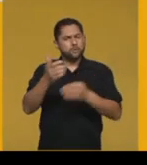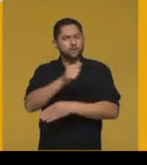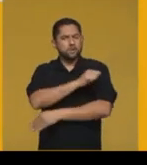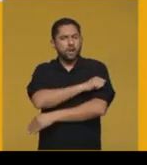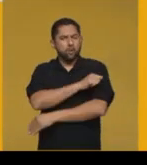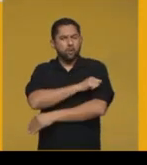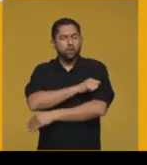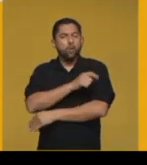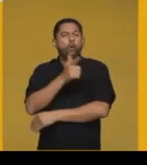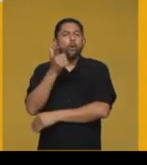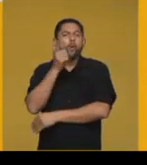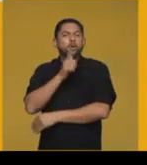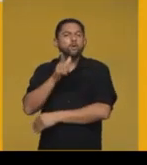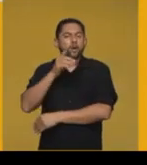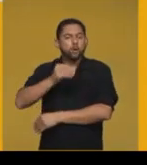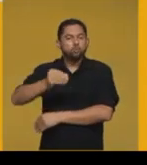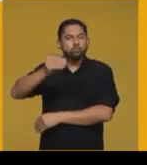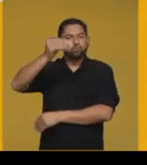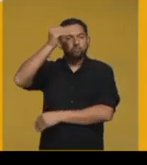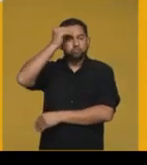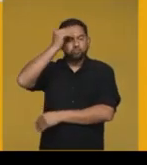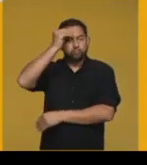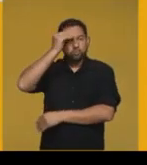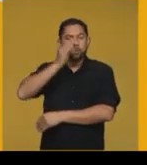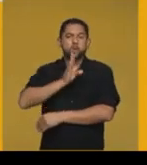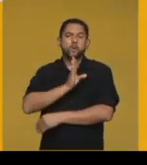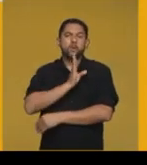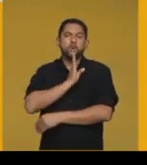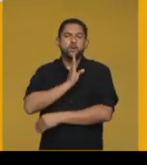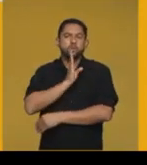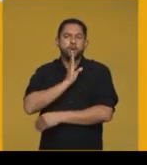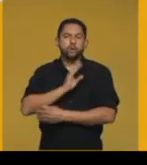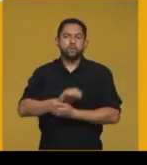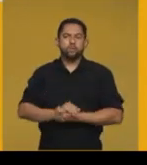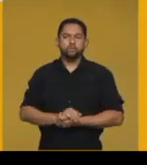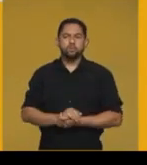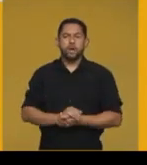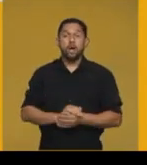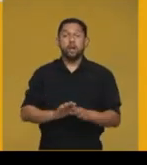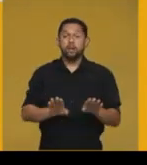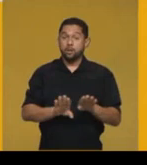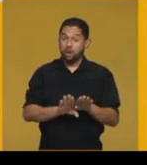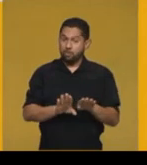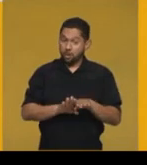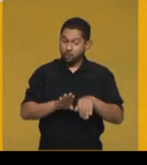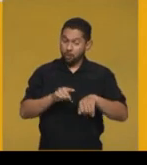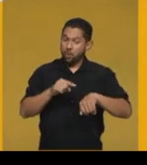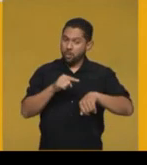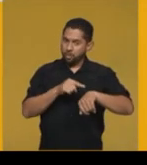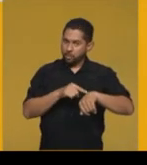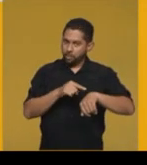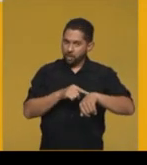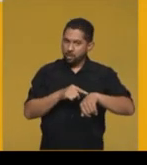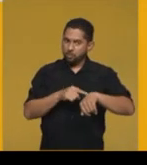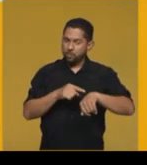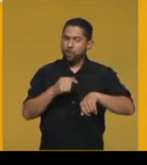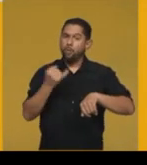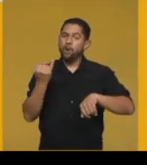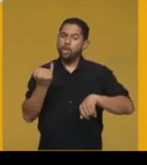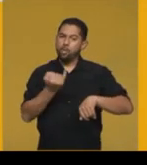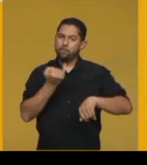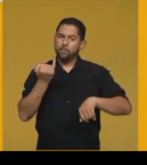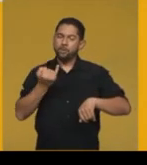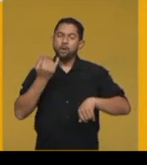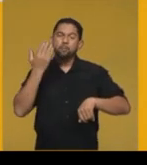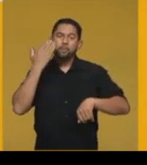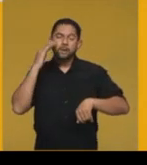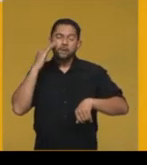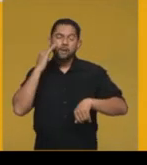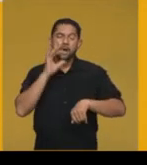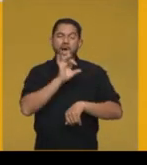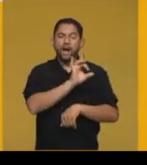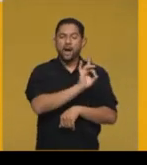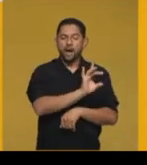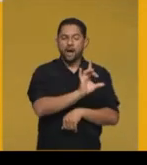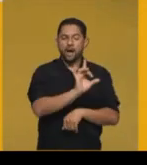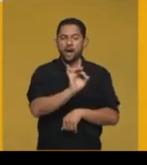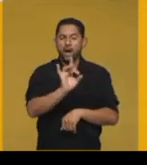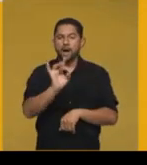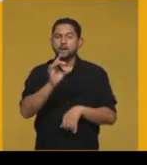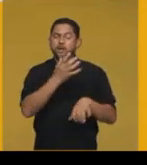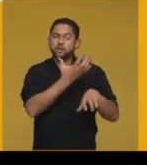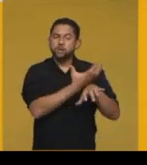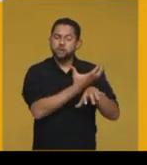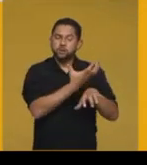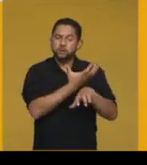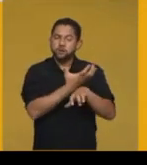assimilar melhor os conteúdos. Também foi um tempo importante para entender que cada conteúdo, cada matéria